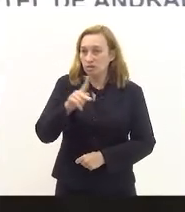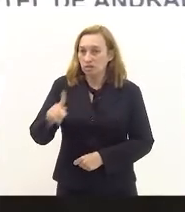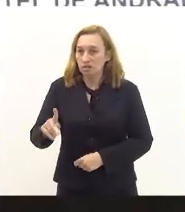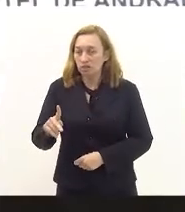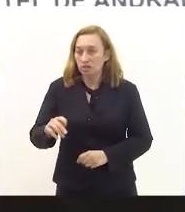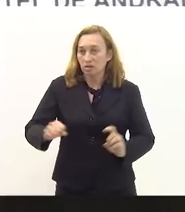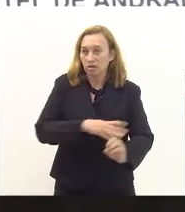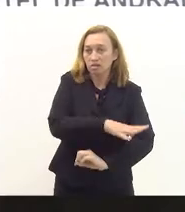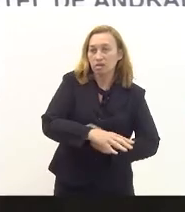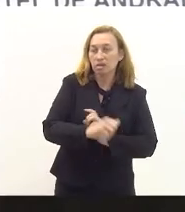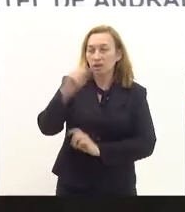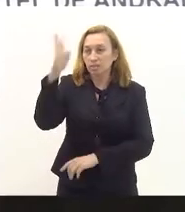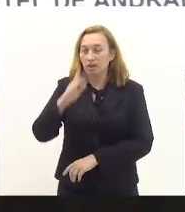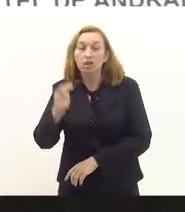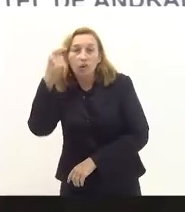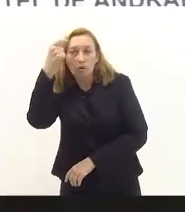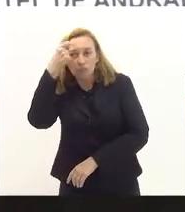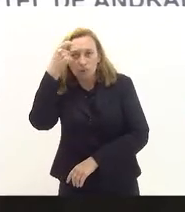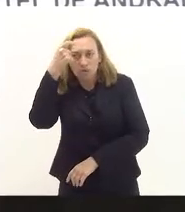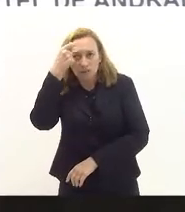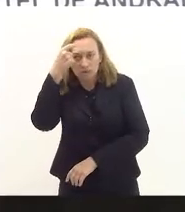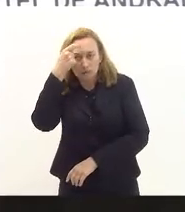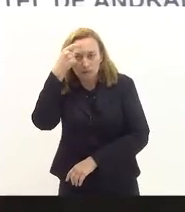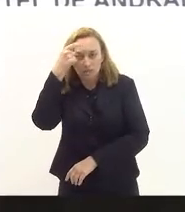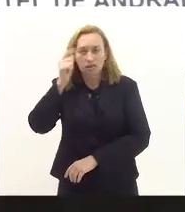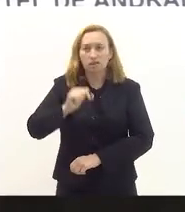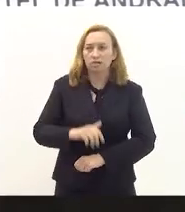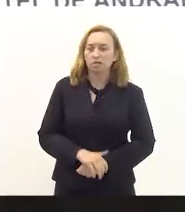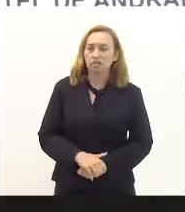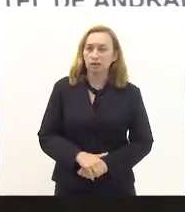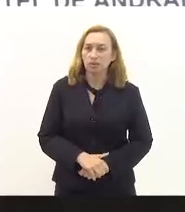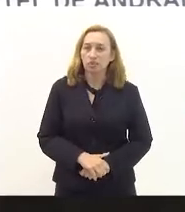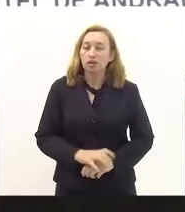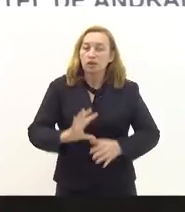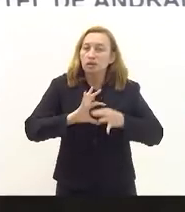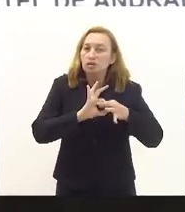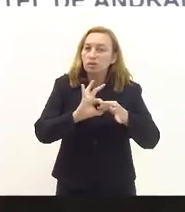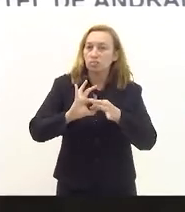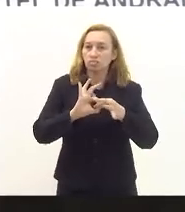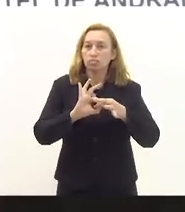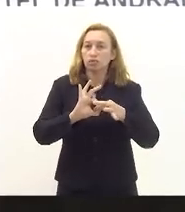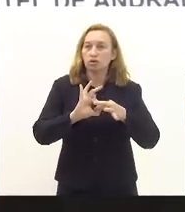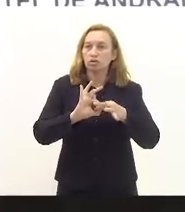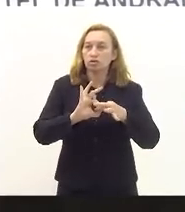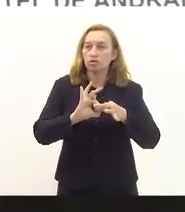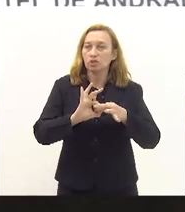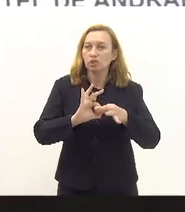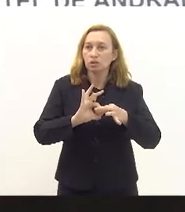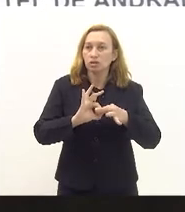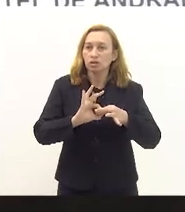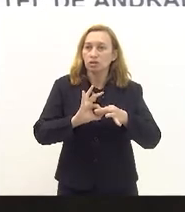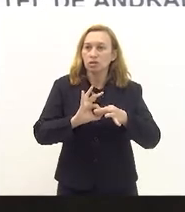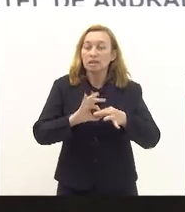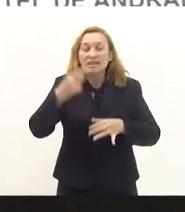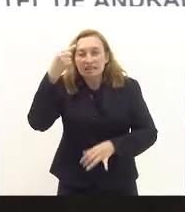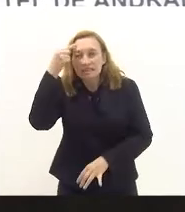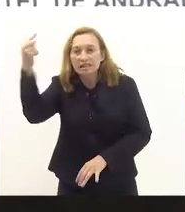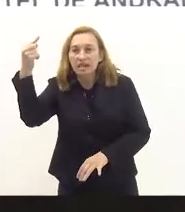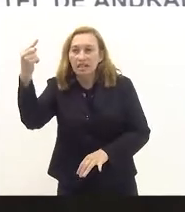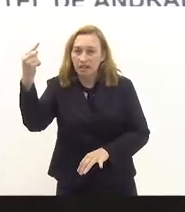com bom senso e espírito público, se unam em torno de ideias